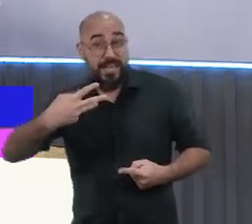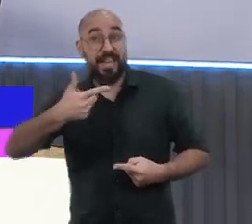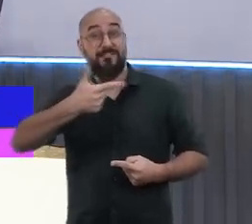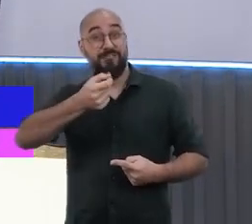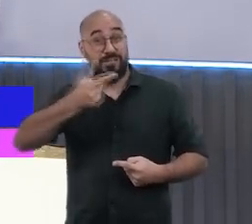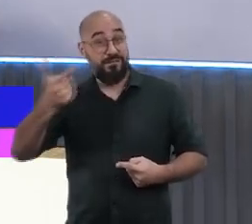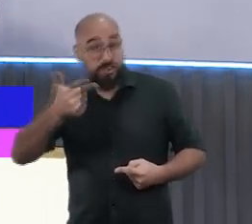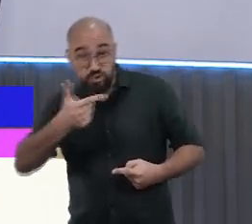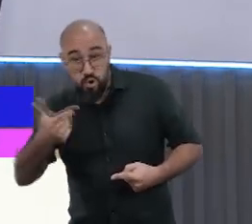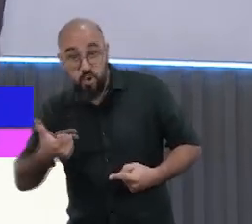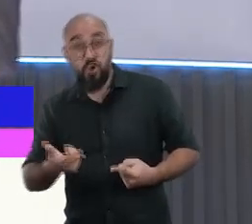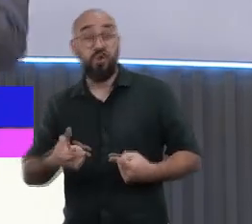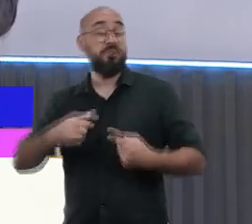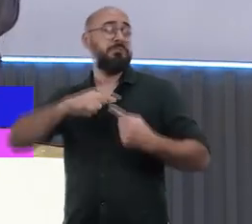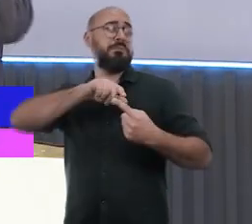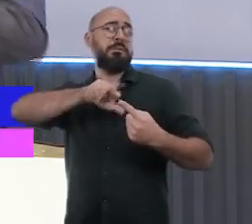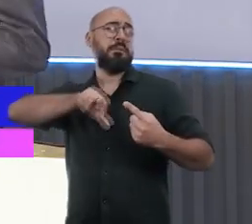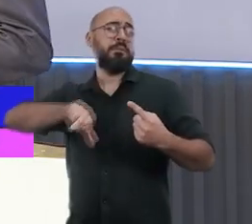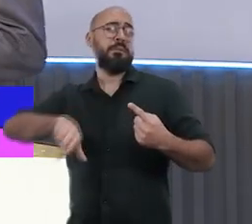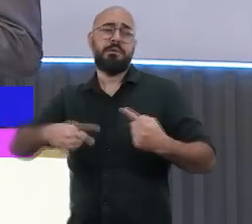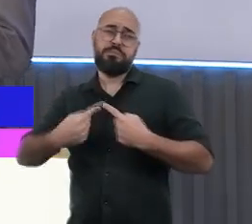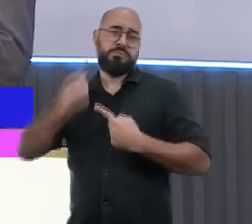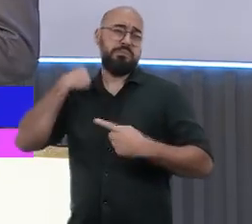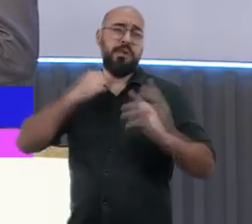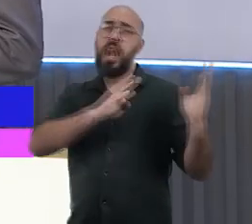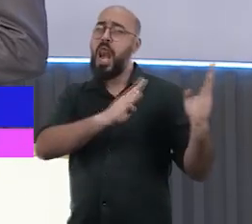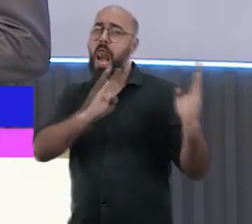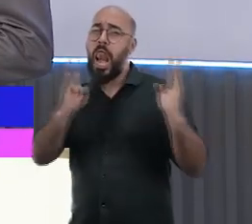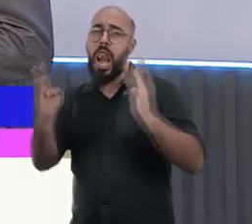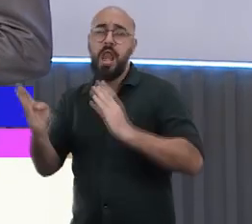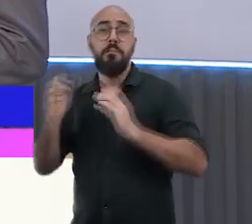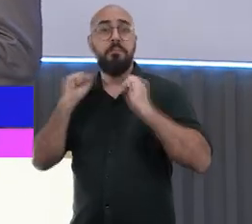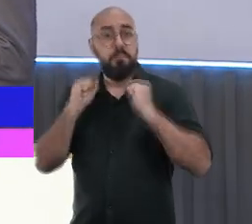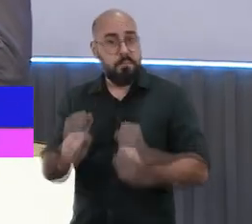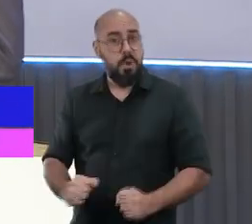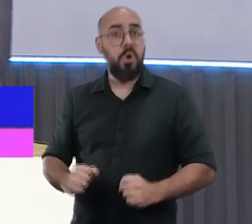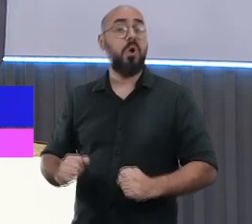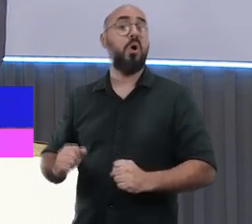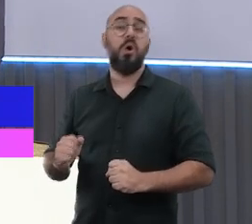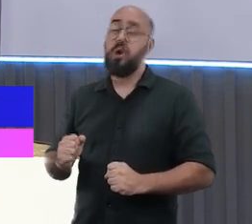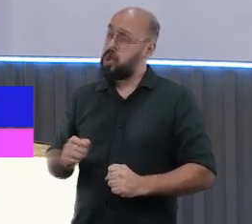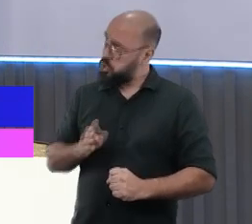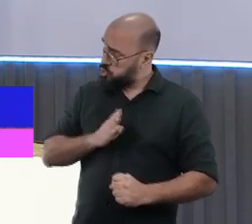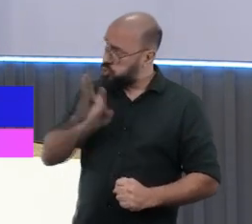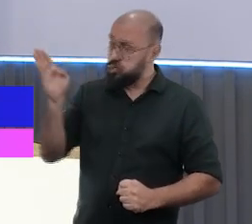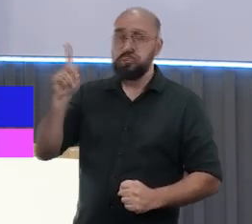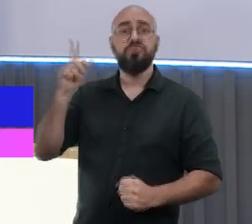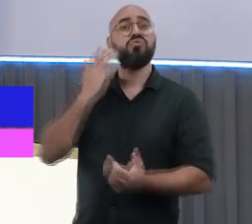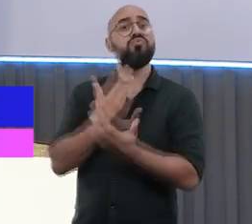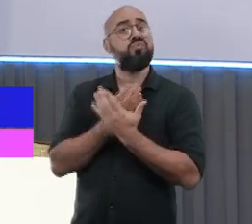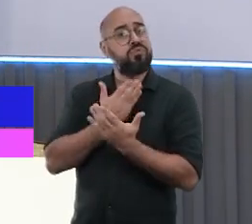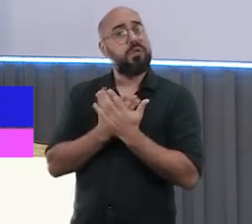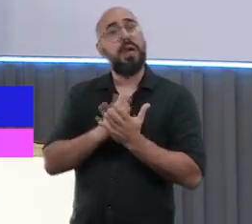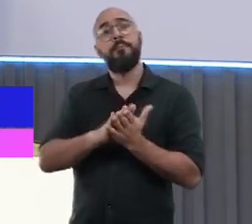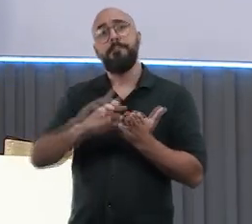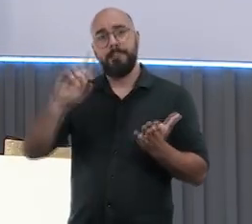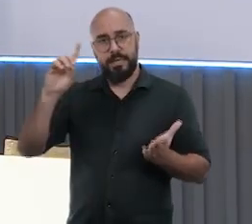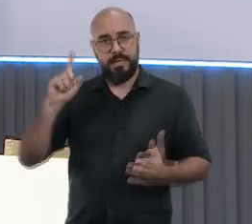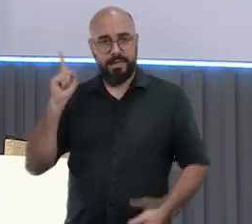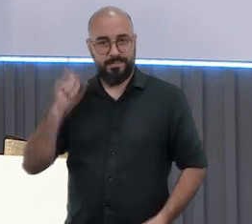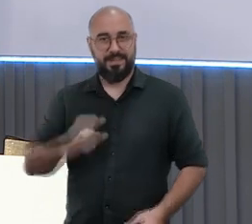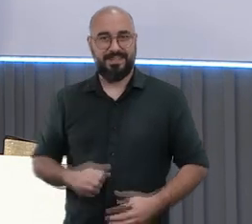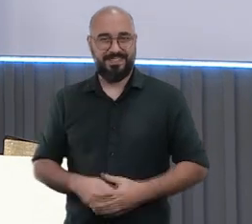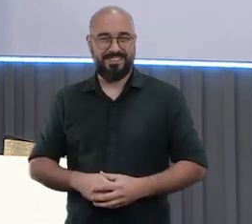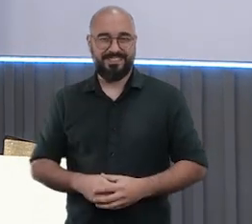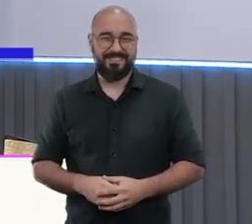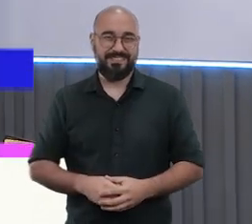2022, são centenas de programas já que estão aqui à sua disposição para você seguir estudando a palavra de Deus. Bom,